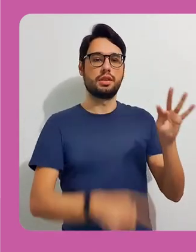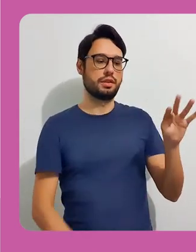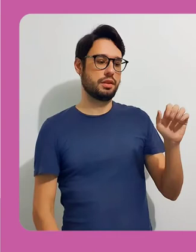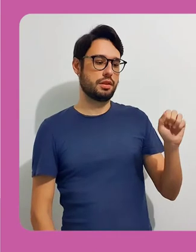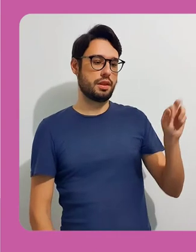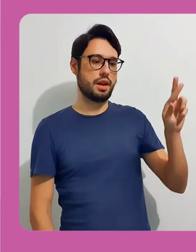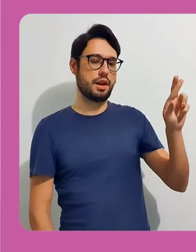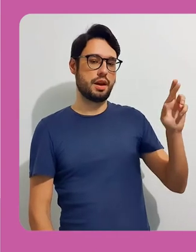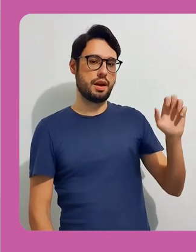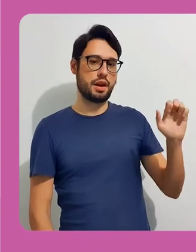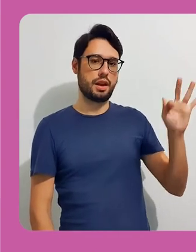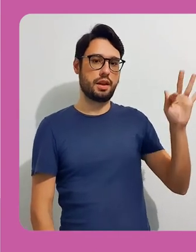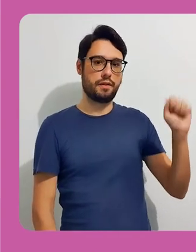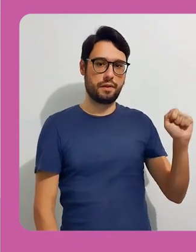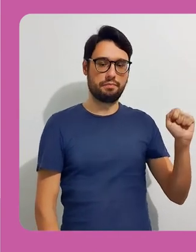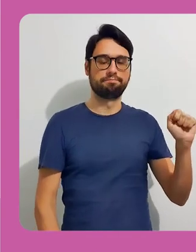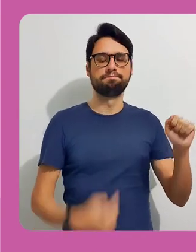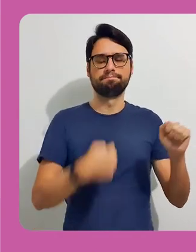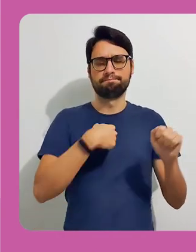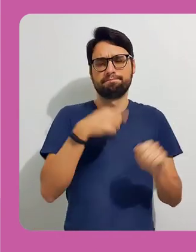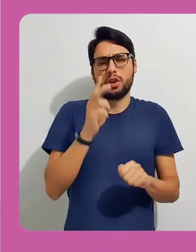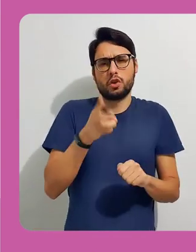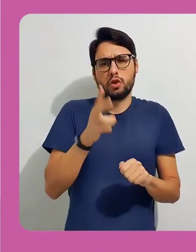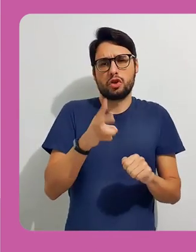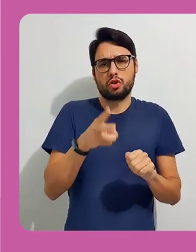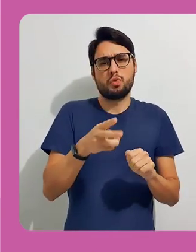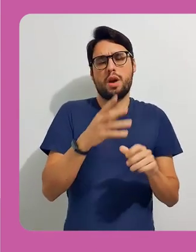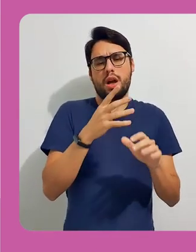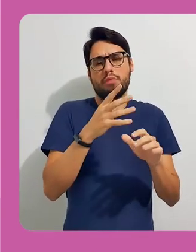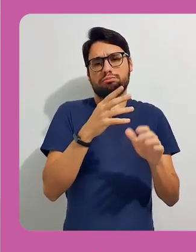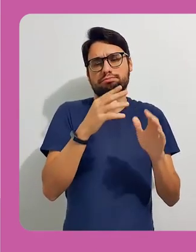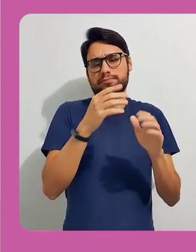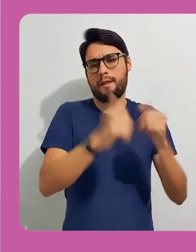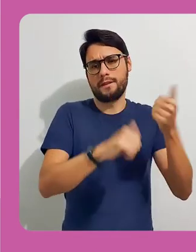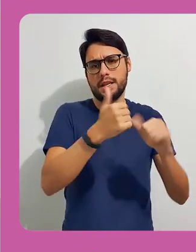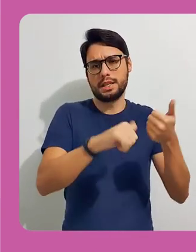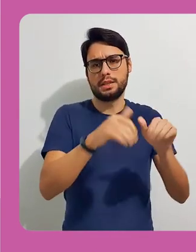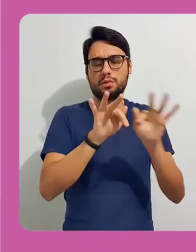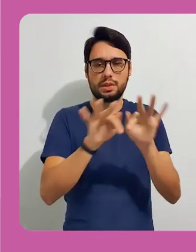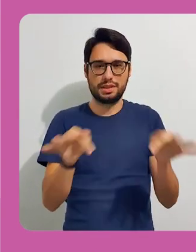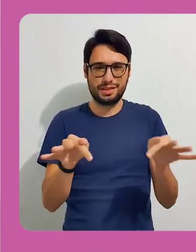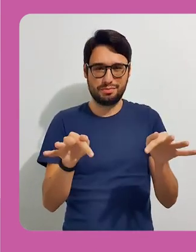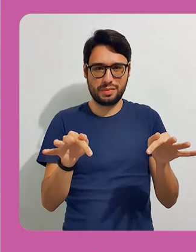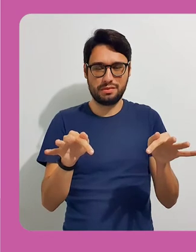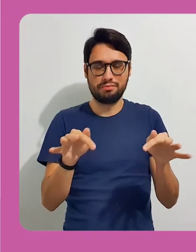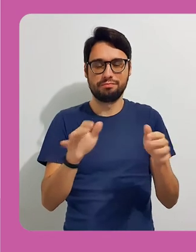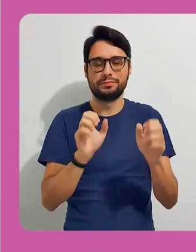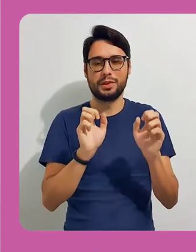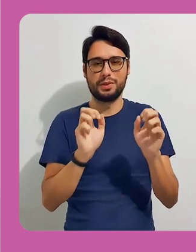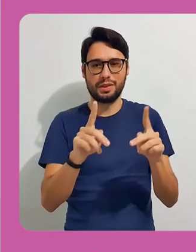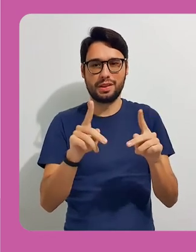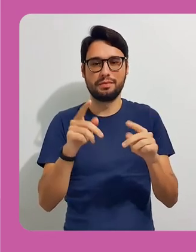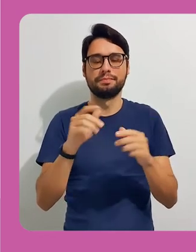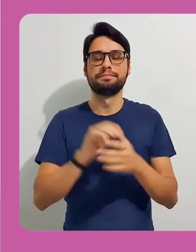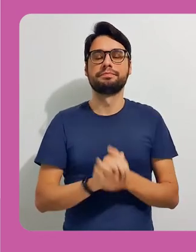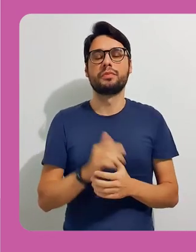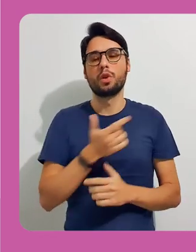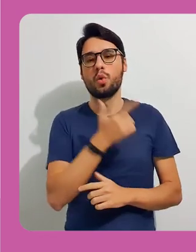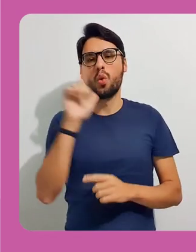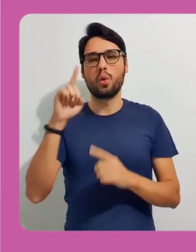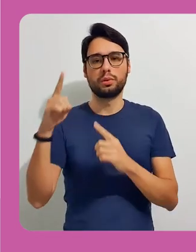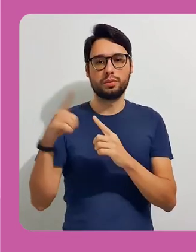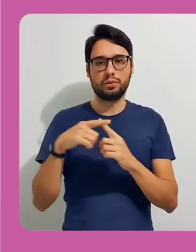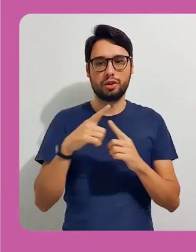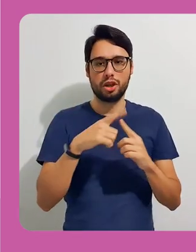é isso aqui você configura depois de salvar e editar e salvar a